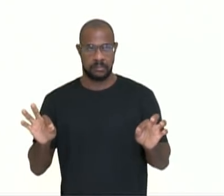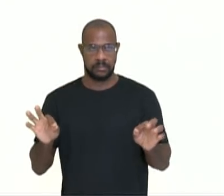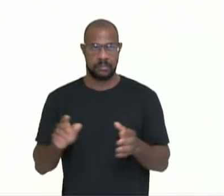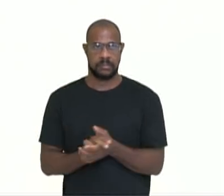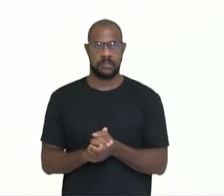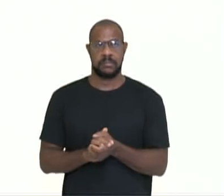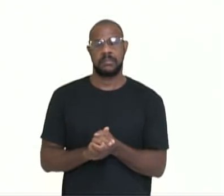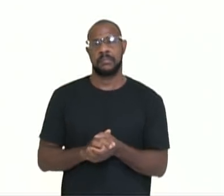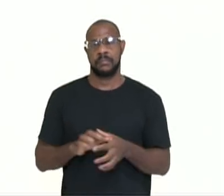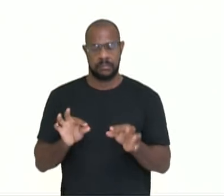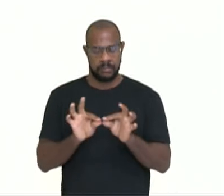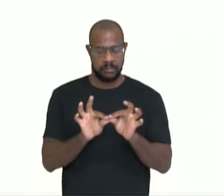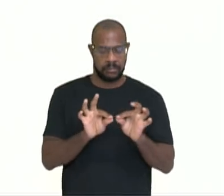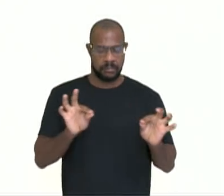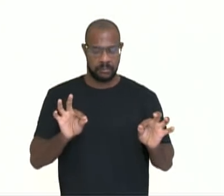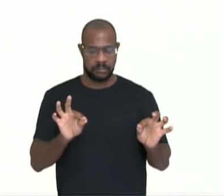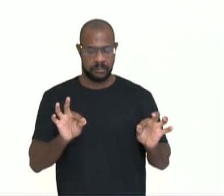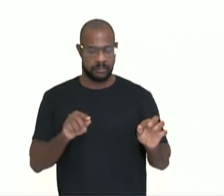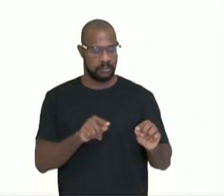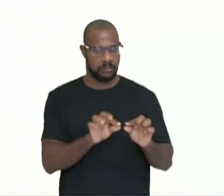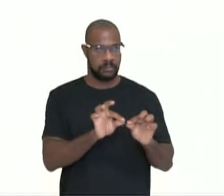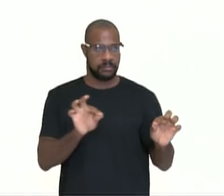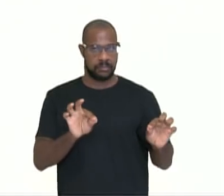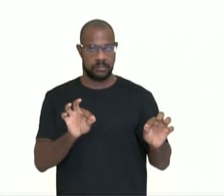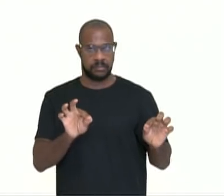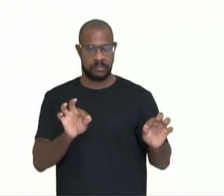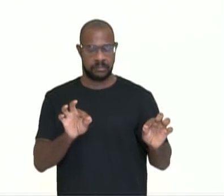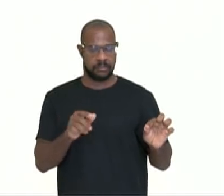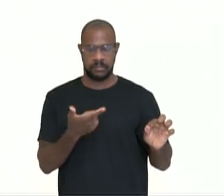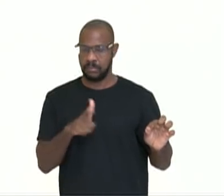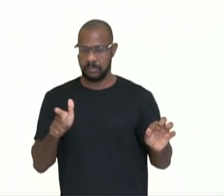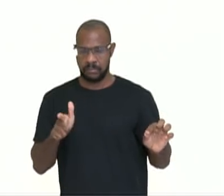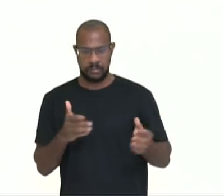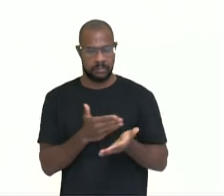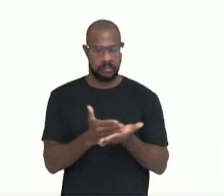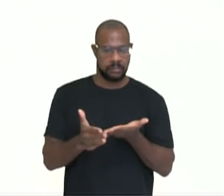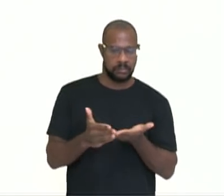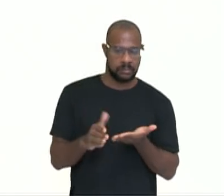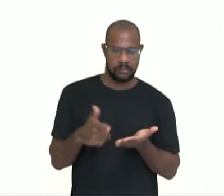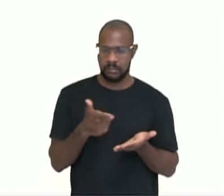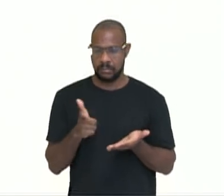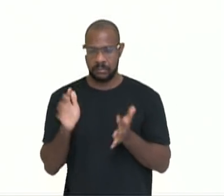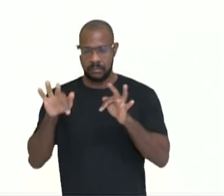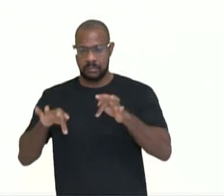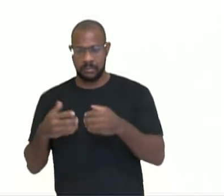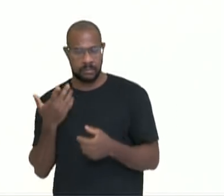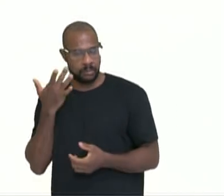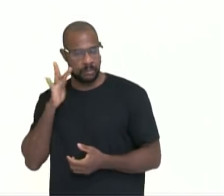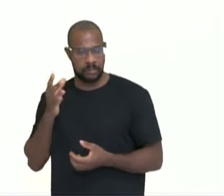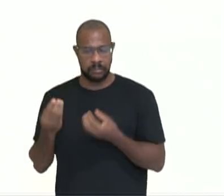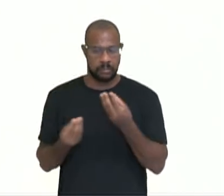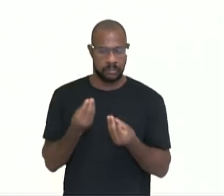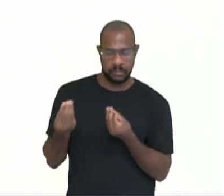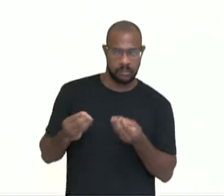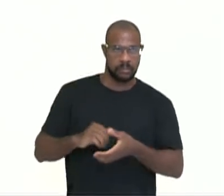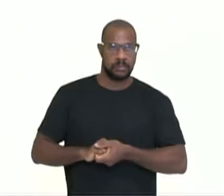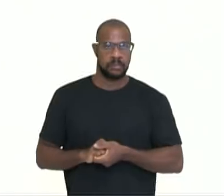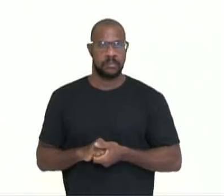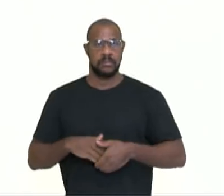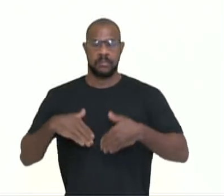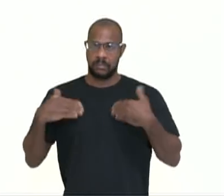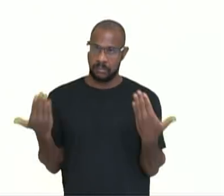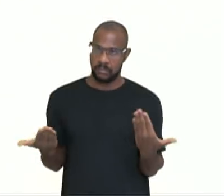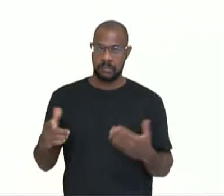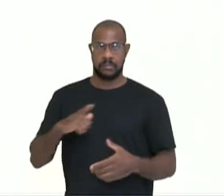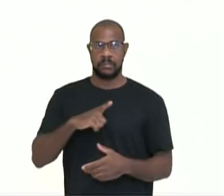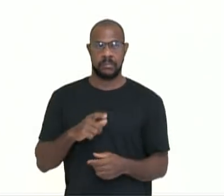semi-retas, tá? Por que semi-retas? A gente sabe onde começa e não sabe onde termina. Então essas semi-retas têm um começo, uma origem coincidentes